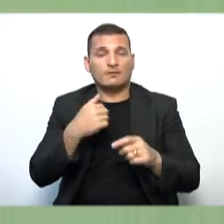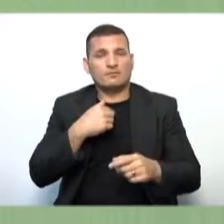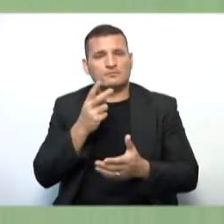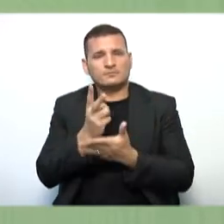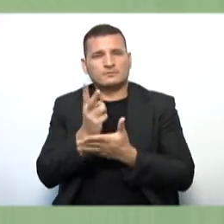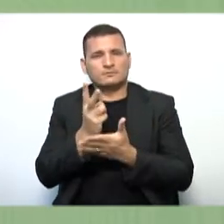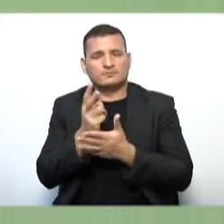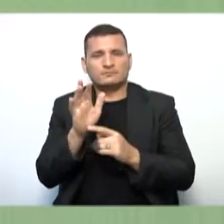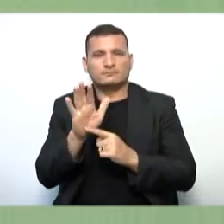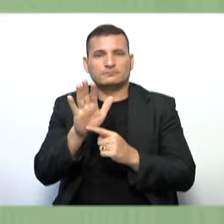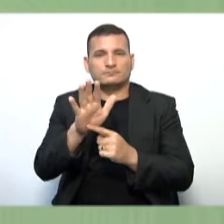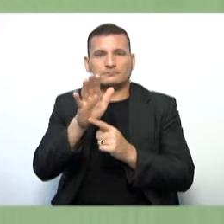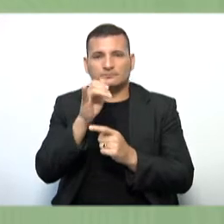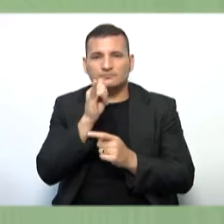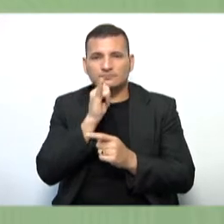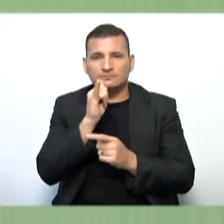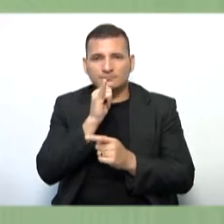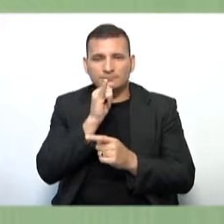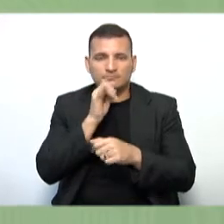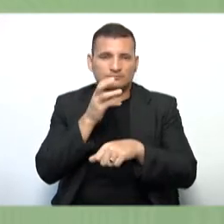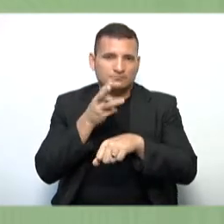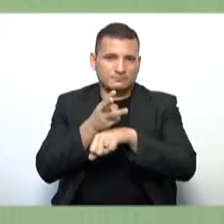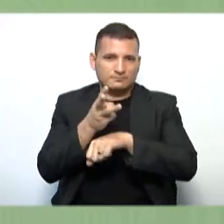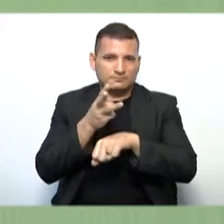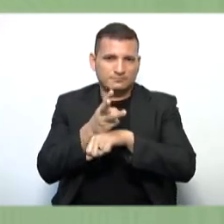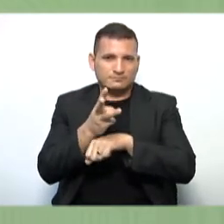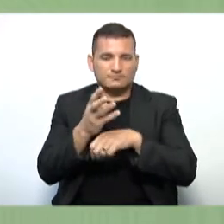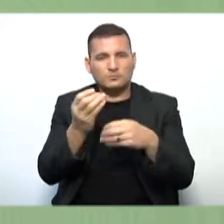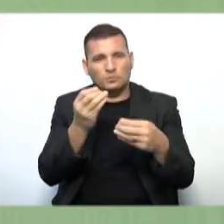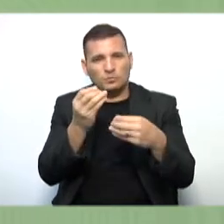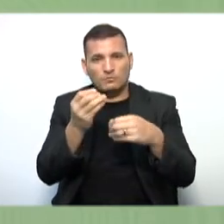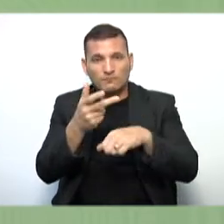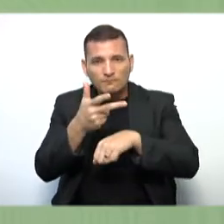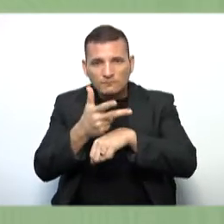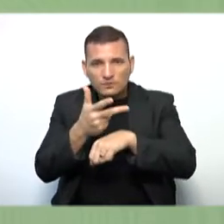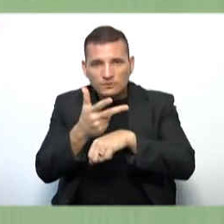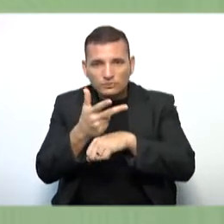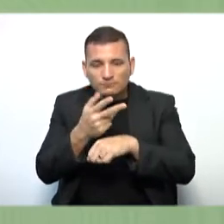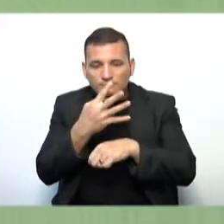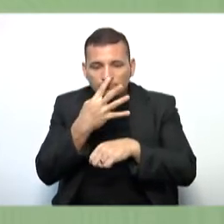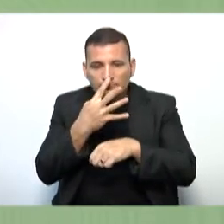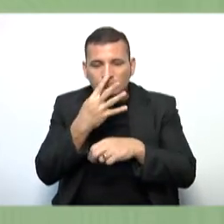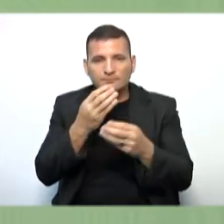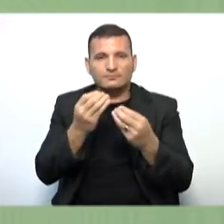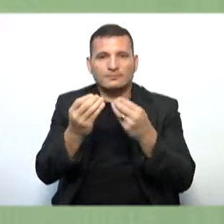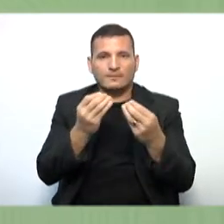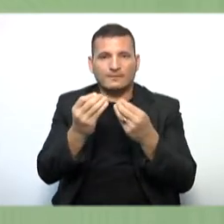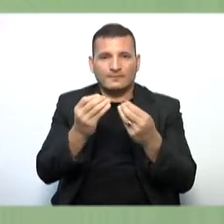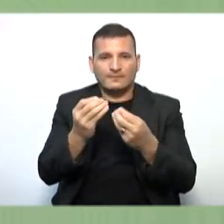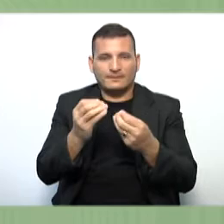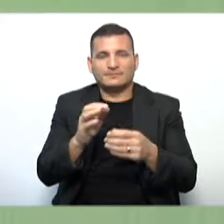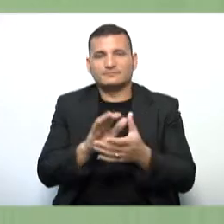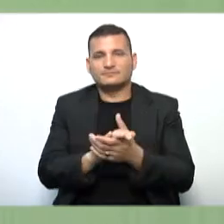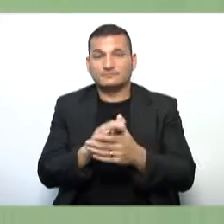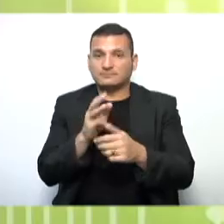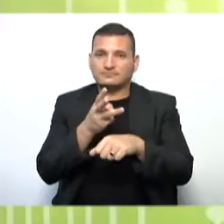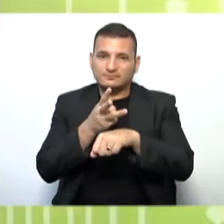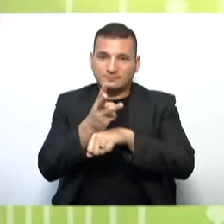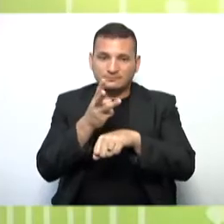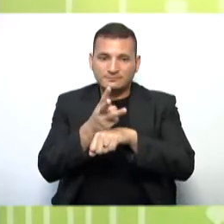aquele exemplo do WhatsApp, né? Da exibição do vídeo no WhatsApp. Vamos relembrar para eles, né? Exatamente. O